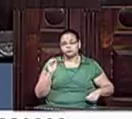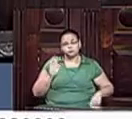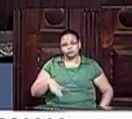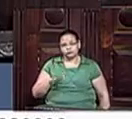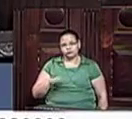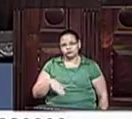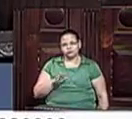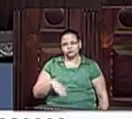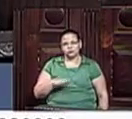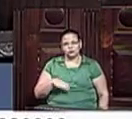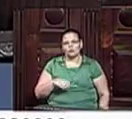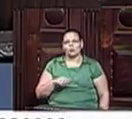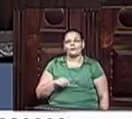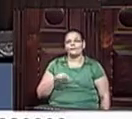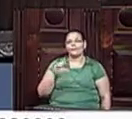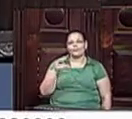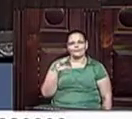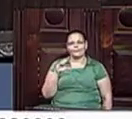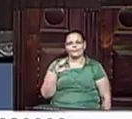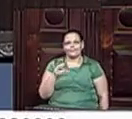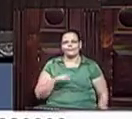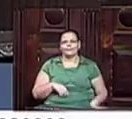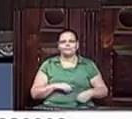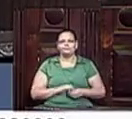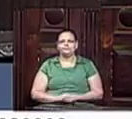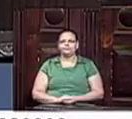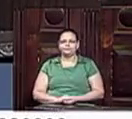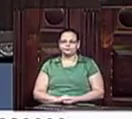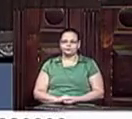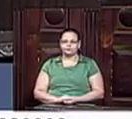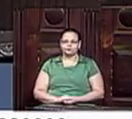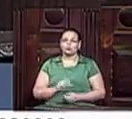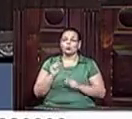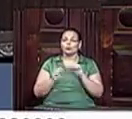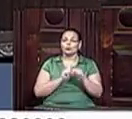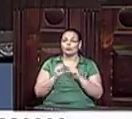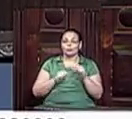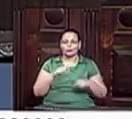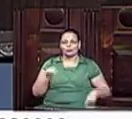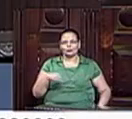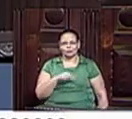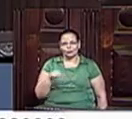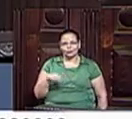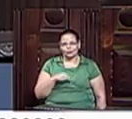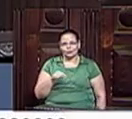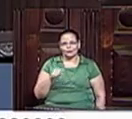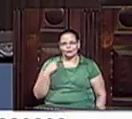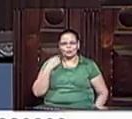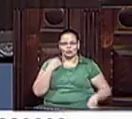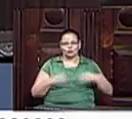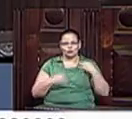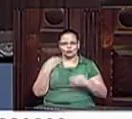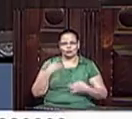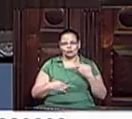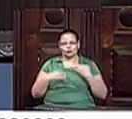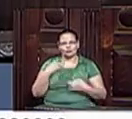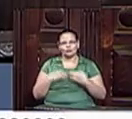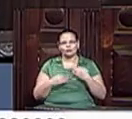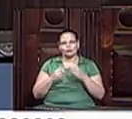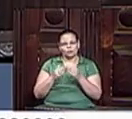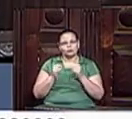que for o maior é computado. E o que nós demandamos na Justiça? Que